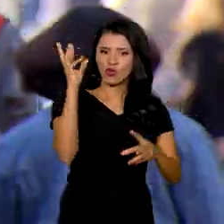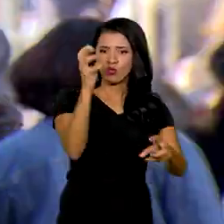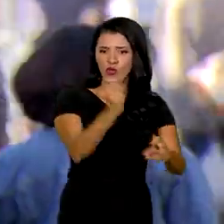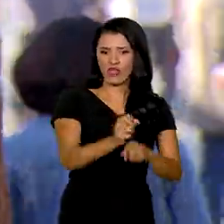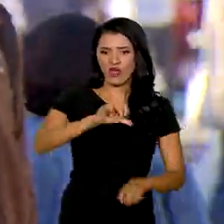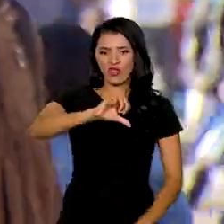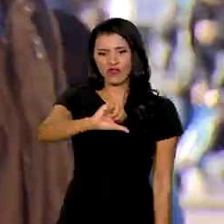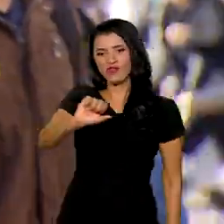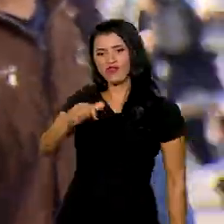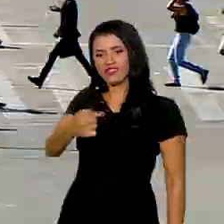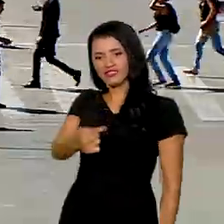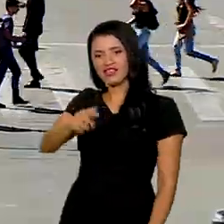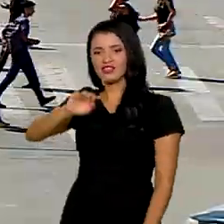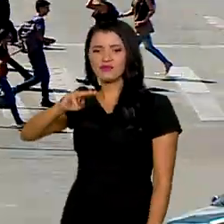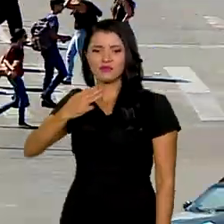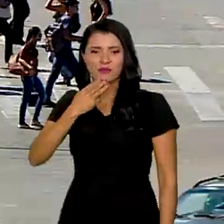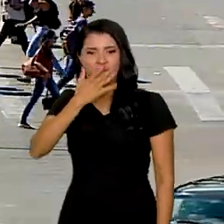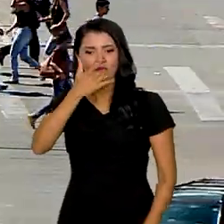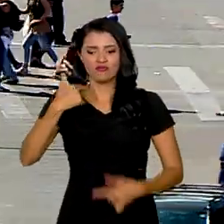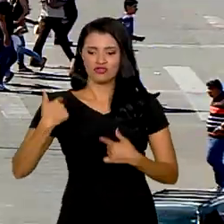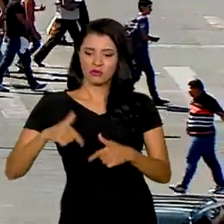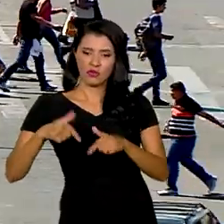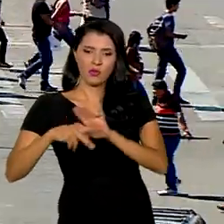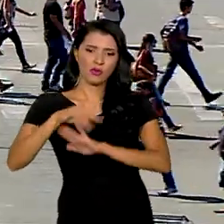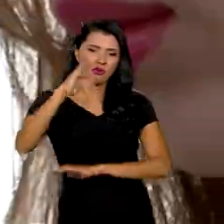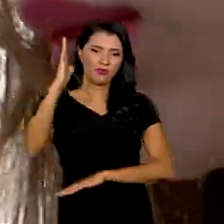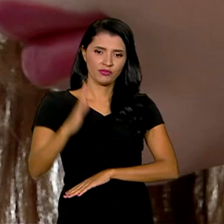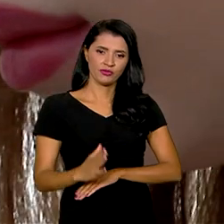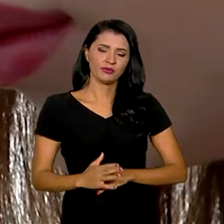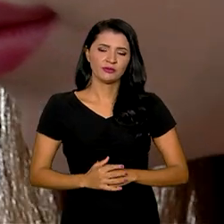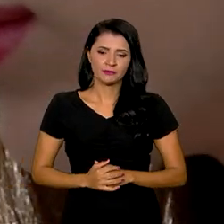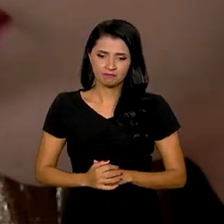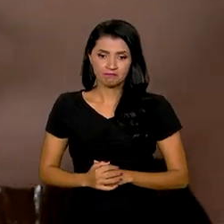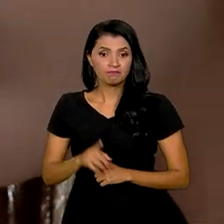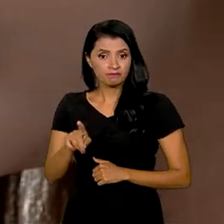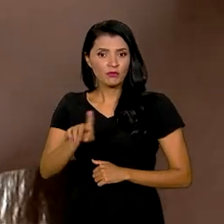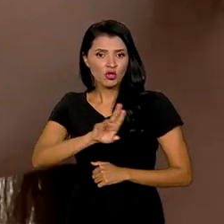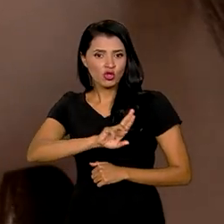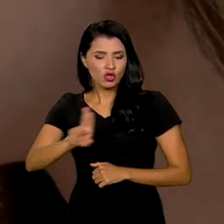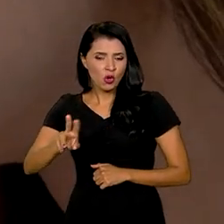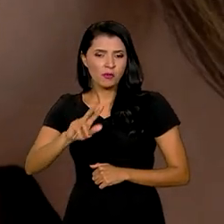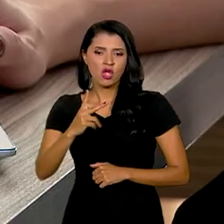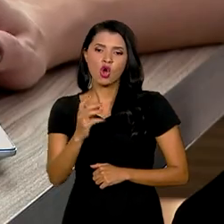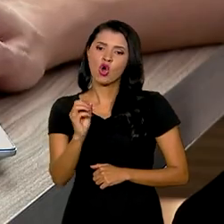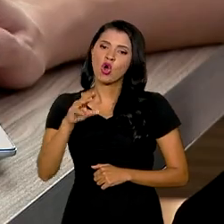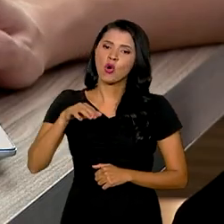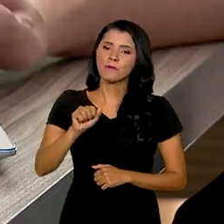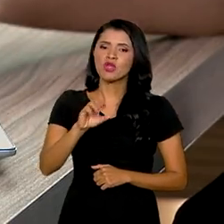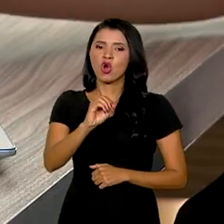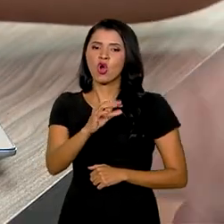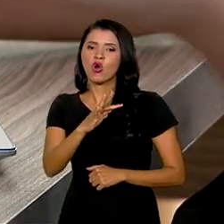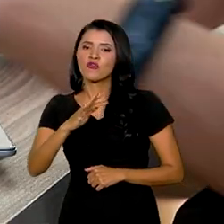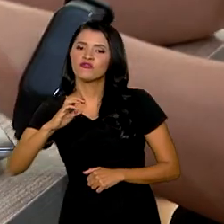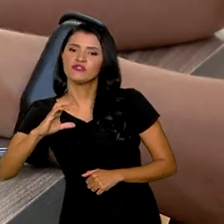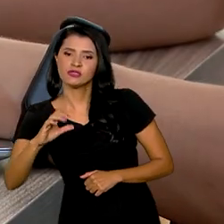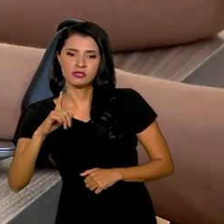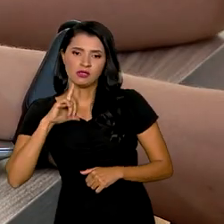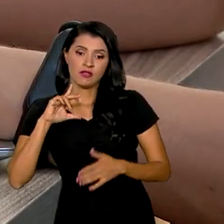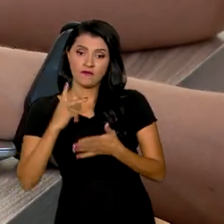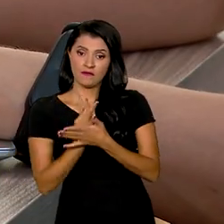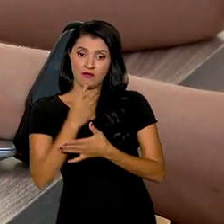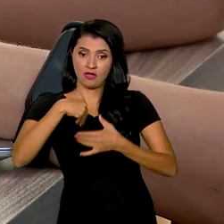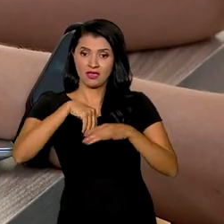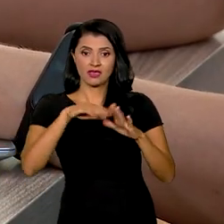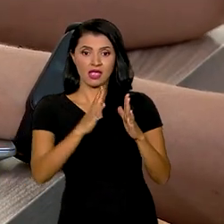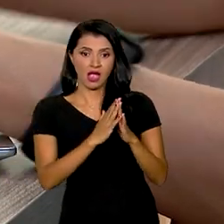dos 97 milhões de empregados do país. Já o chamado home office, que é exercido só em casa,